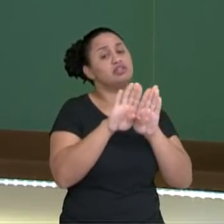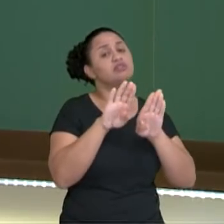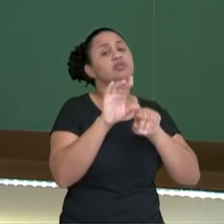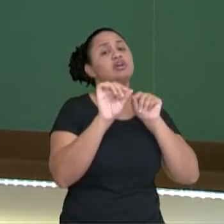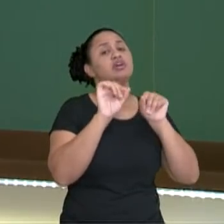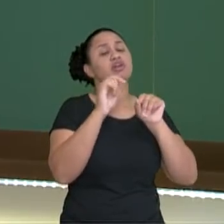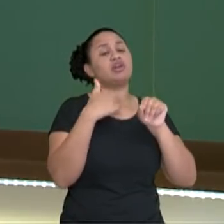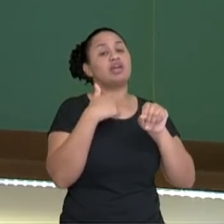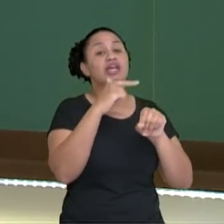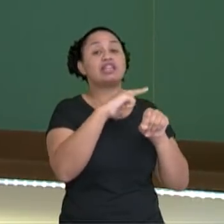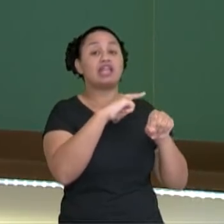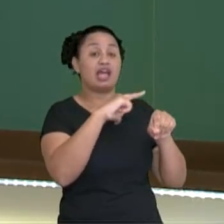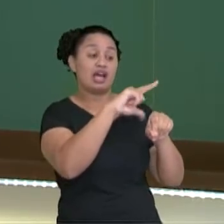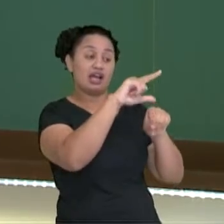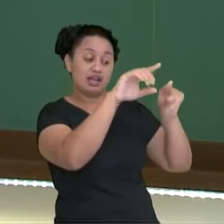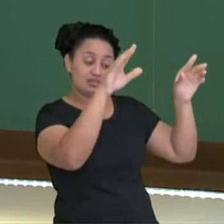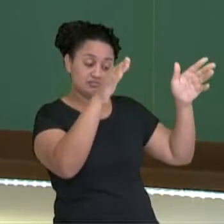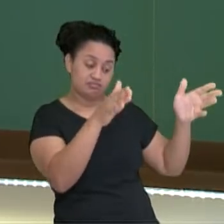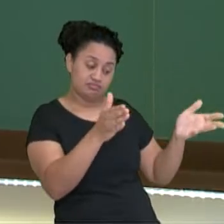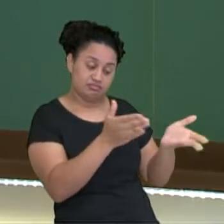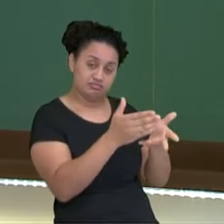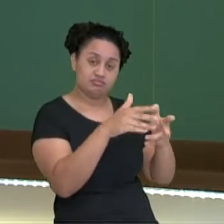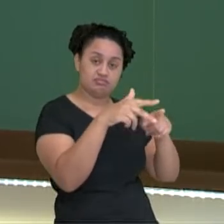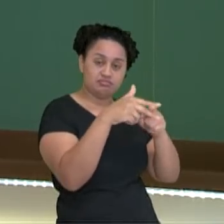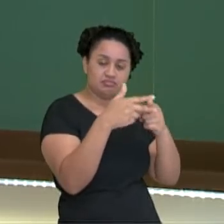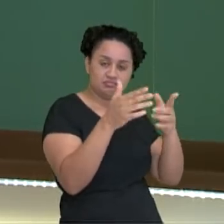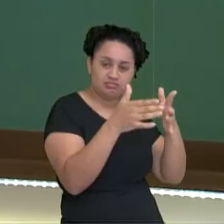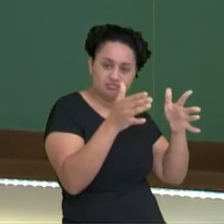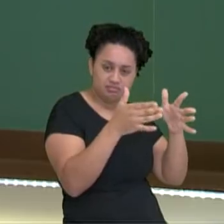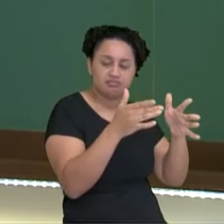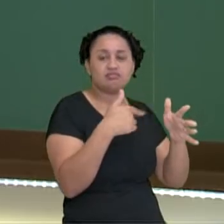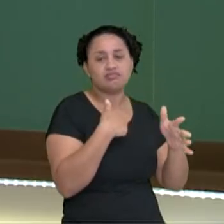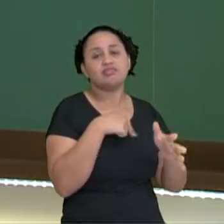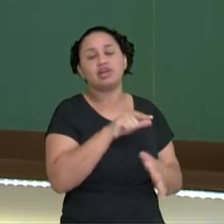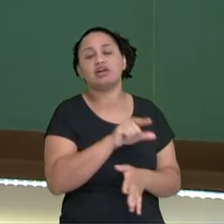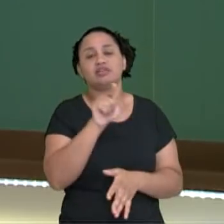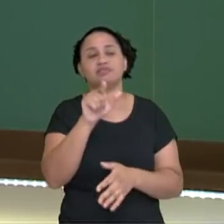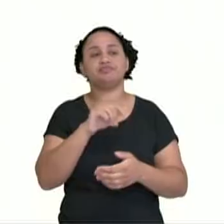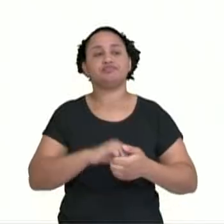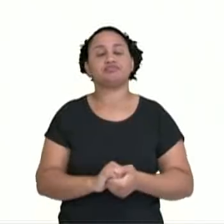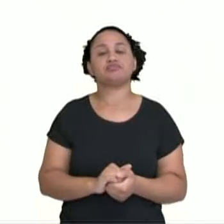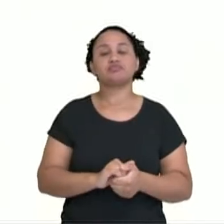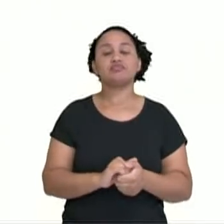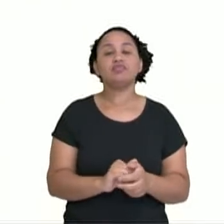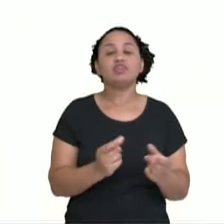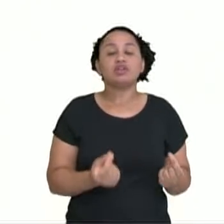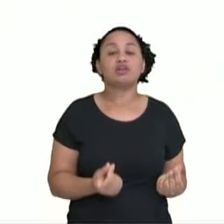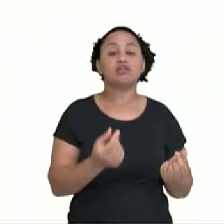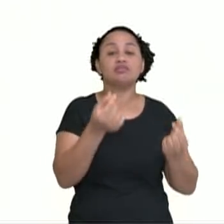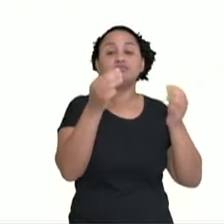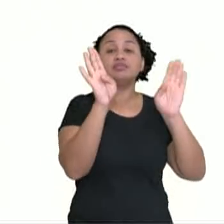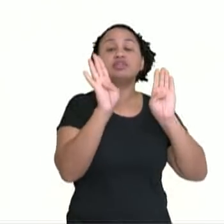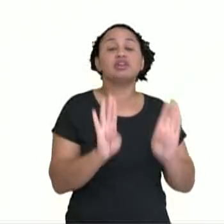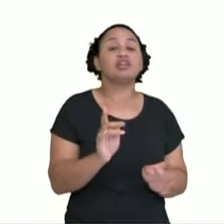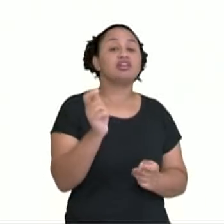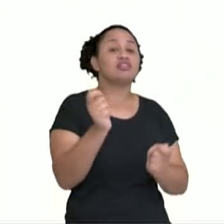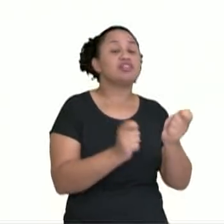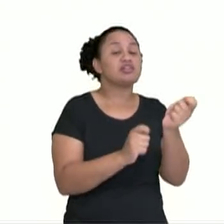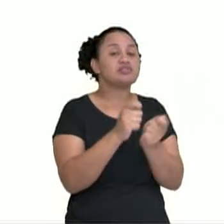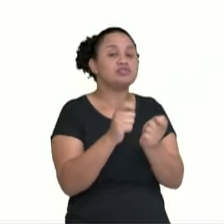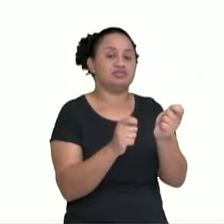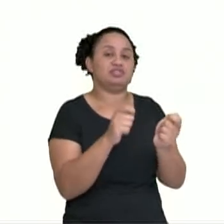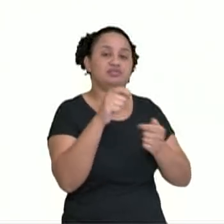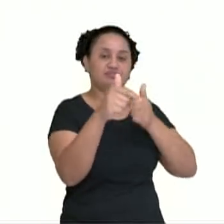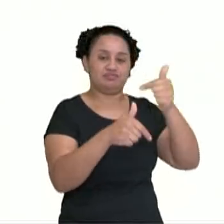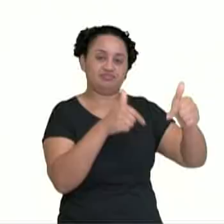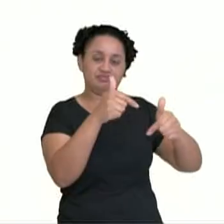proprietário das máquinas dentro da fábrica que são dele. A burguesia vai ser quem vai controlar os meios de produção,